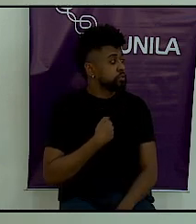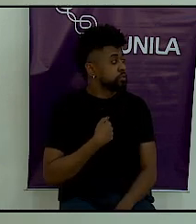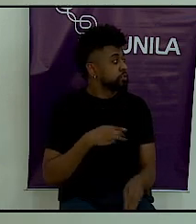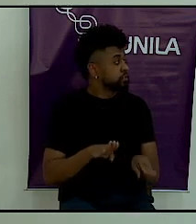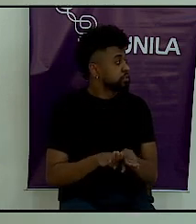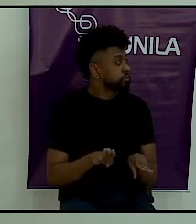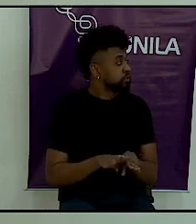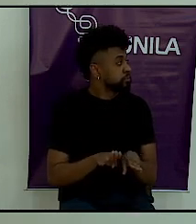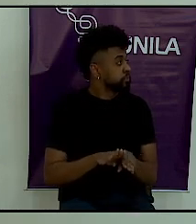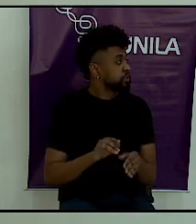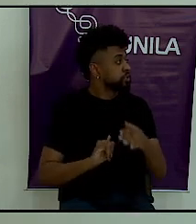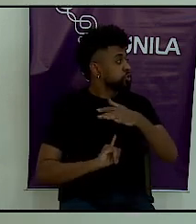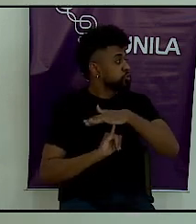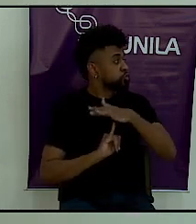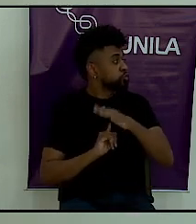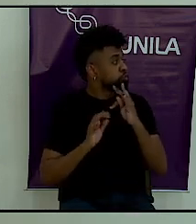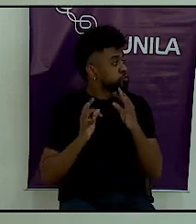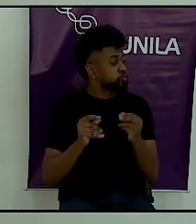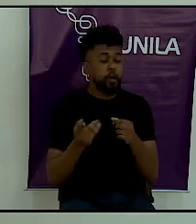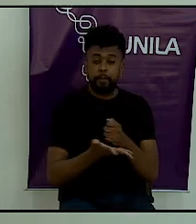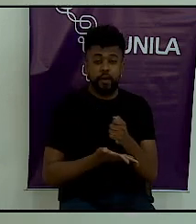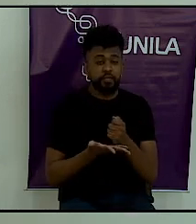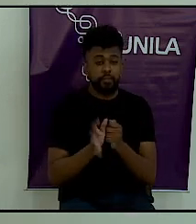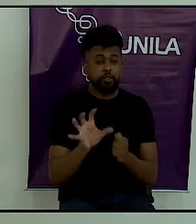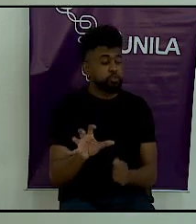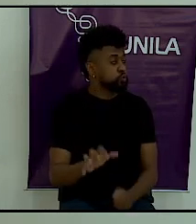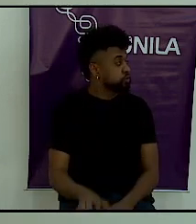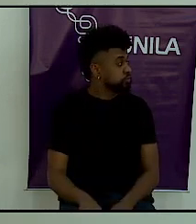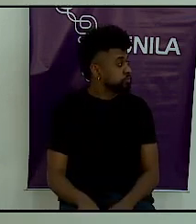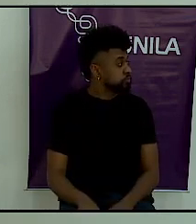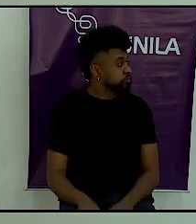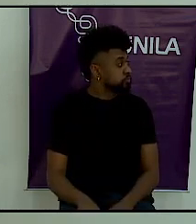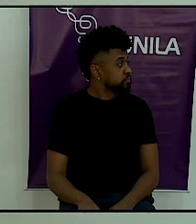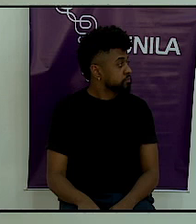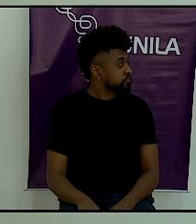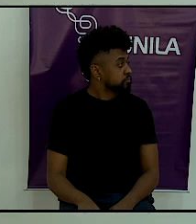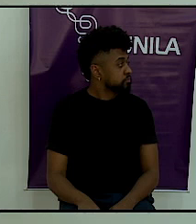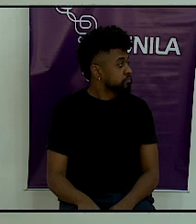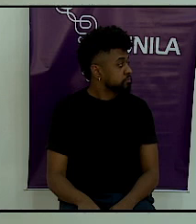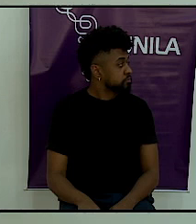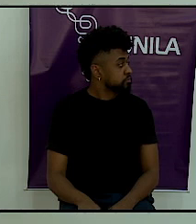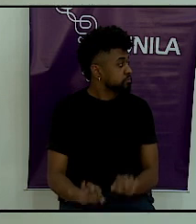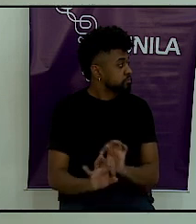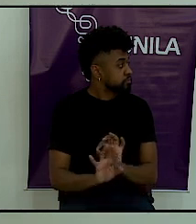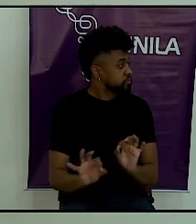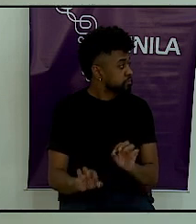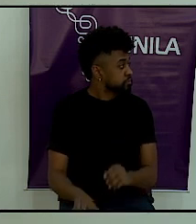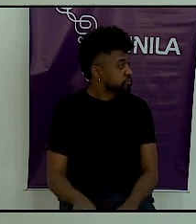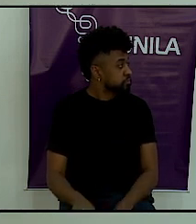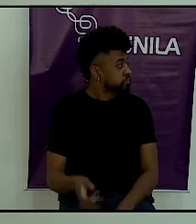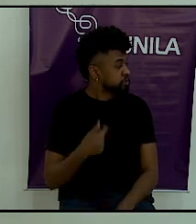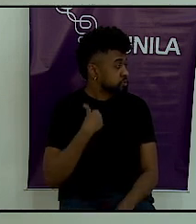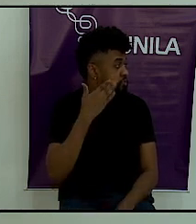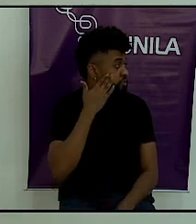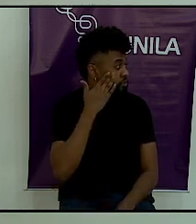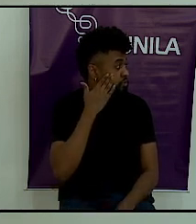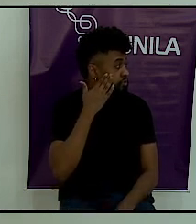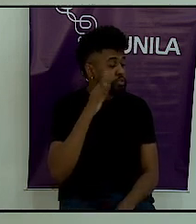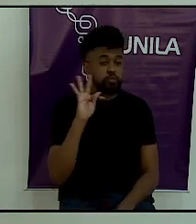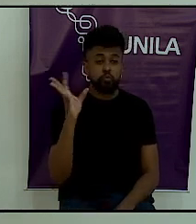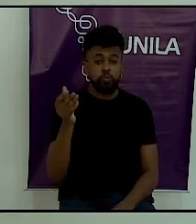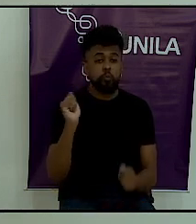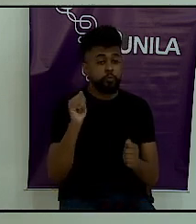pessoal do Instituto. É basicamente isso, assim, acho que não tem mais nada a mais. Eu sei que todo mundo pode